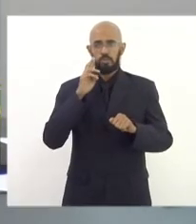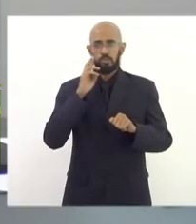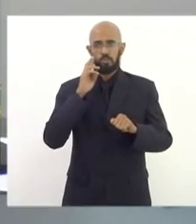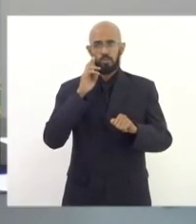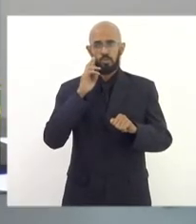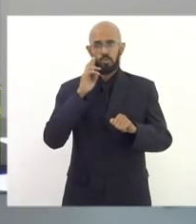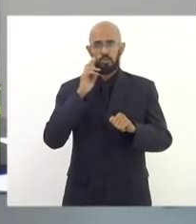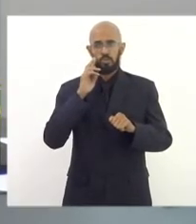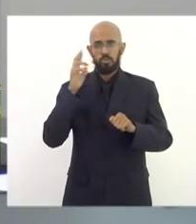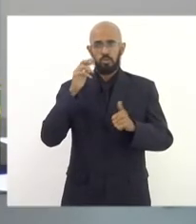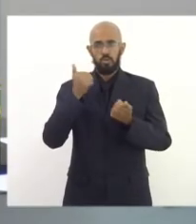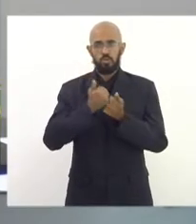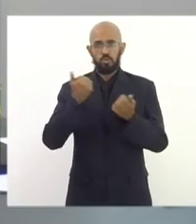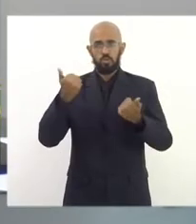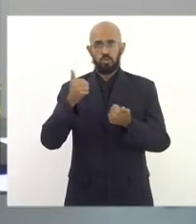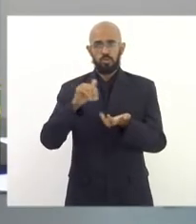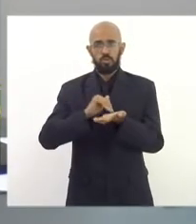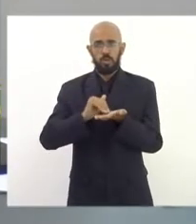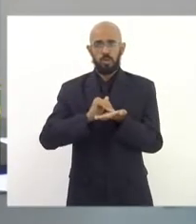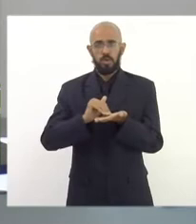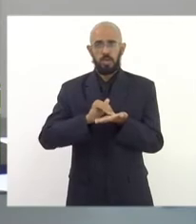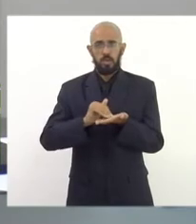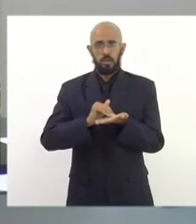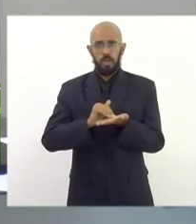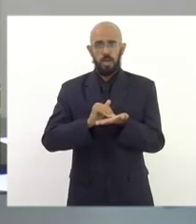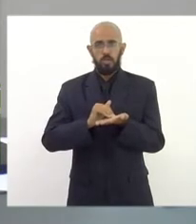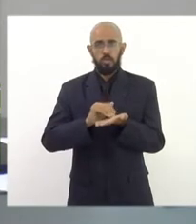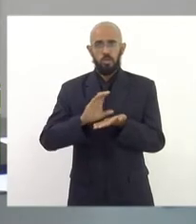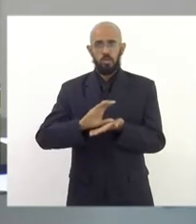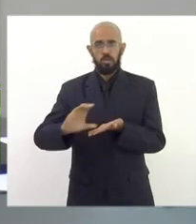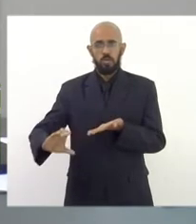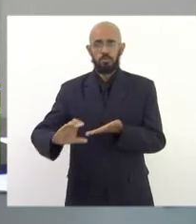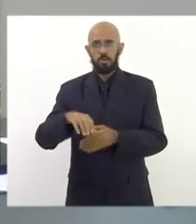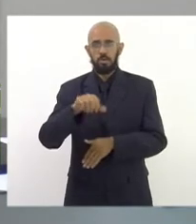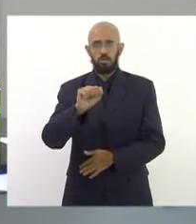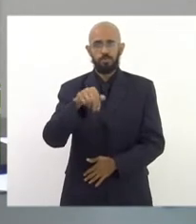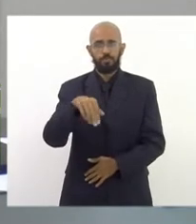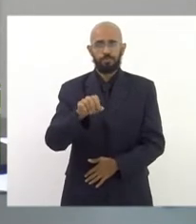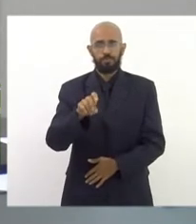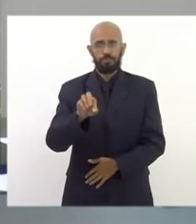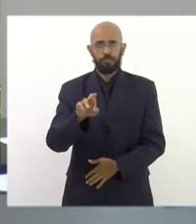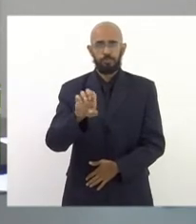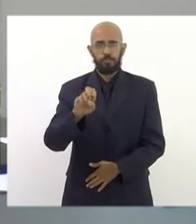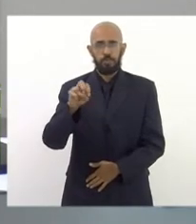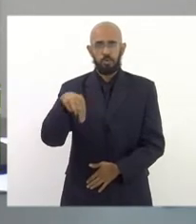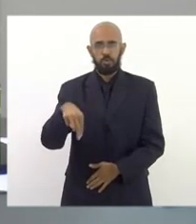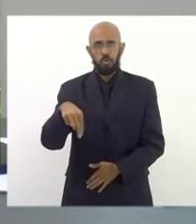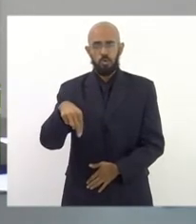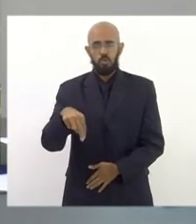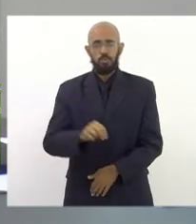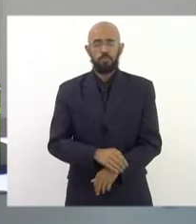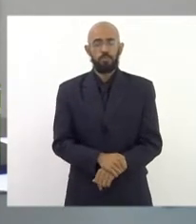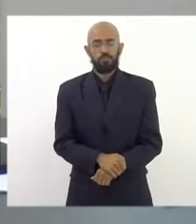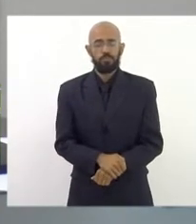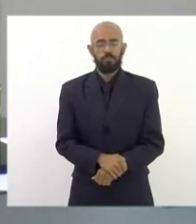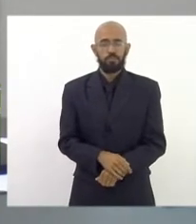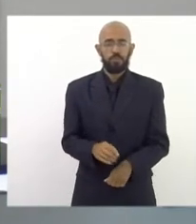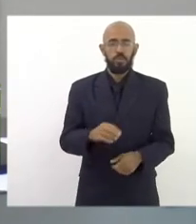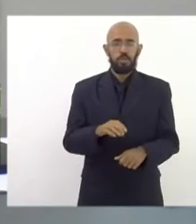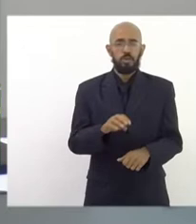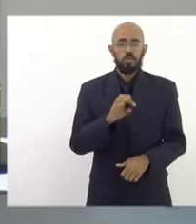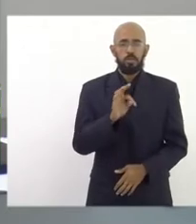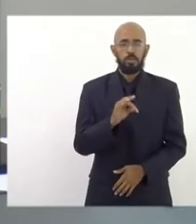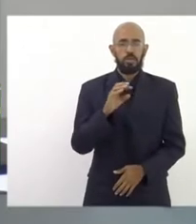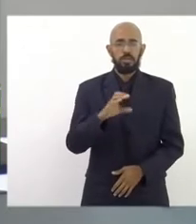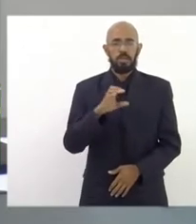o subsecretário de Planejamento e Orçamento, Anderson Montese, e pelo Tribunal de Contas do Estado do